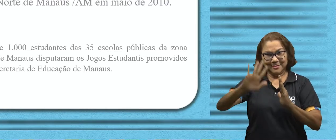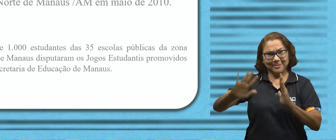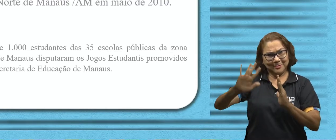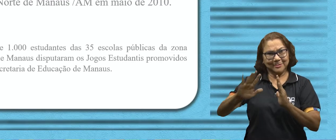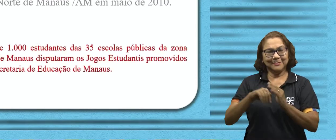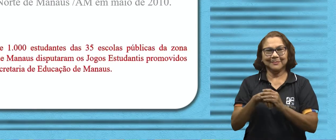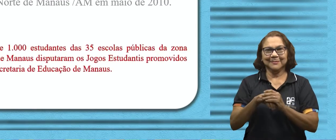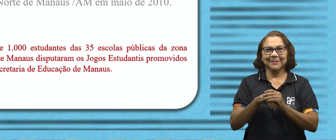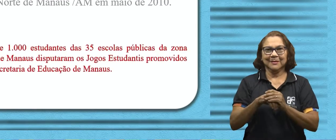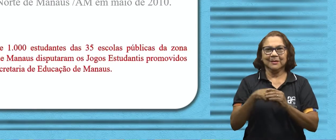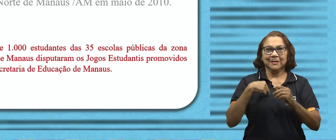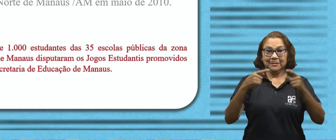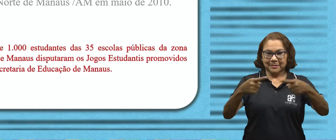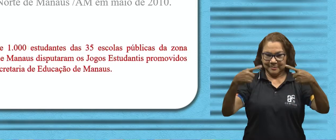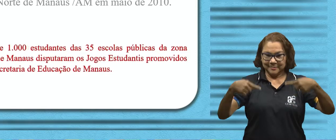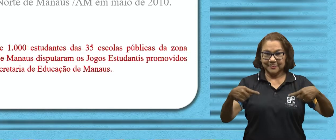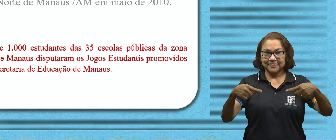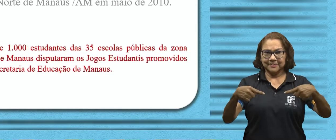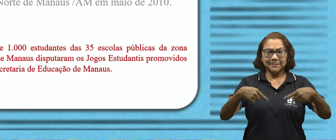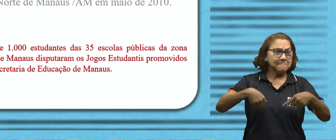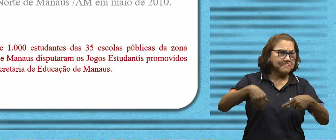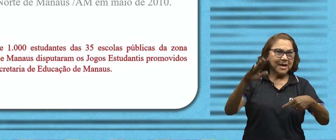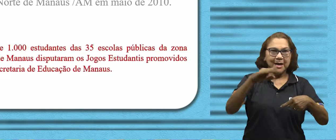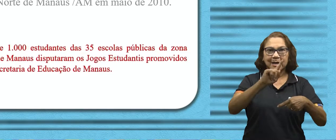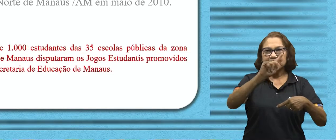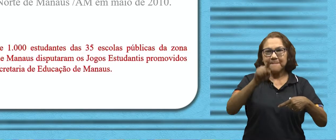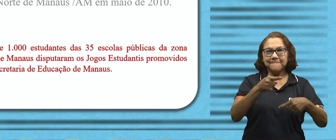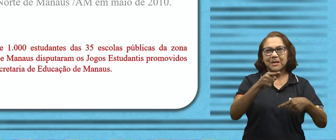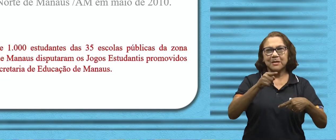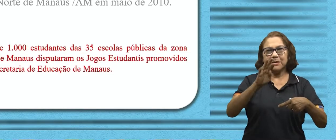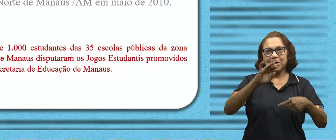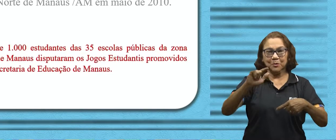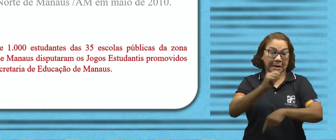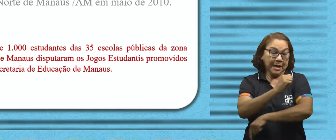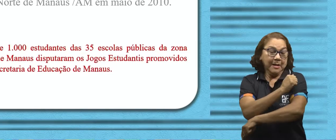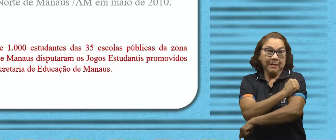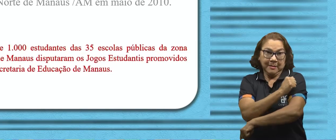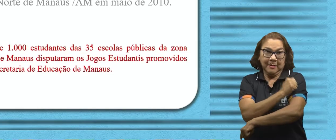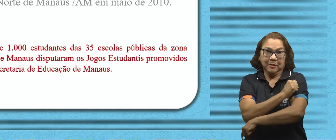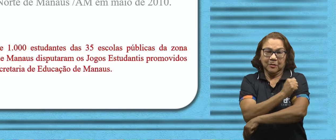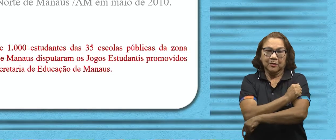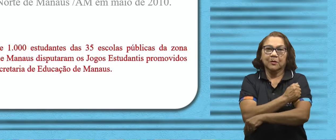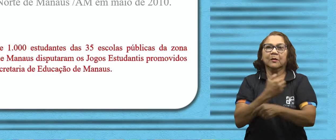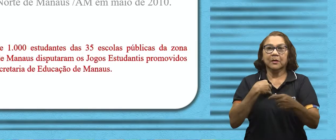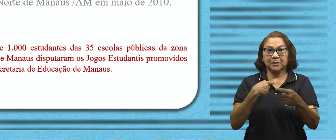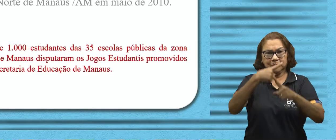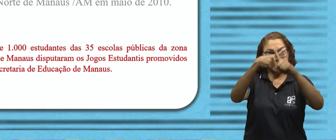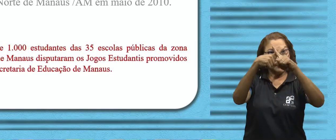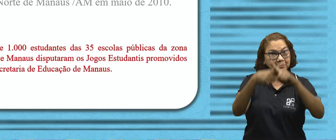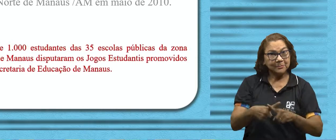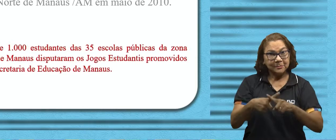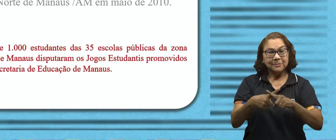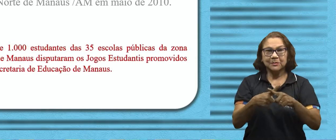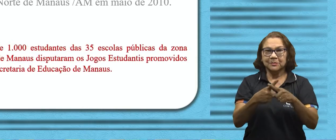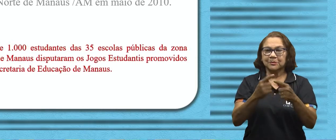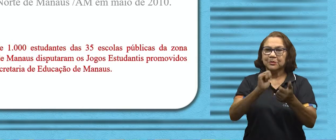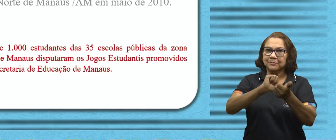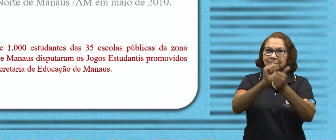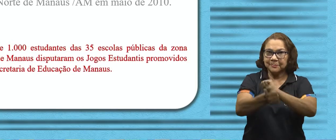Subtítulo. Mais de 1.000 estudantes das 35 escolas públicas da Zona Norte de Manaus disputaram